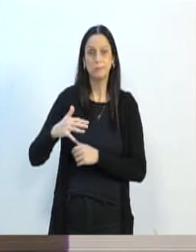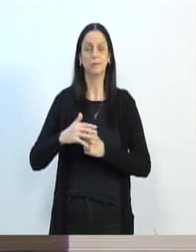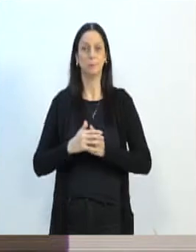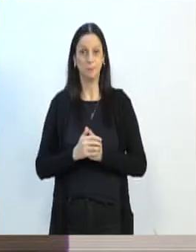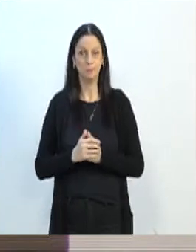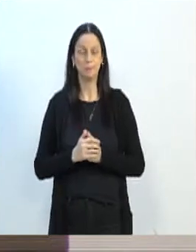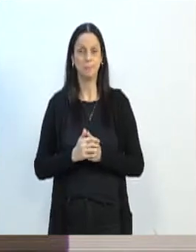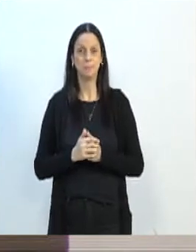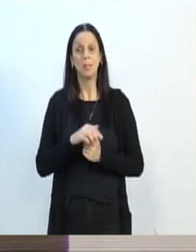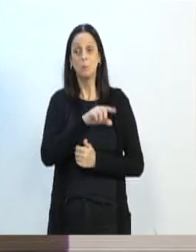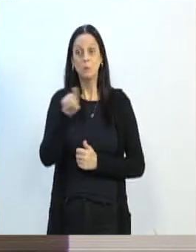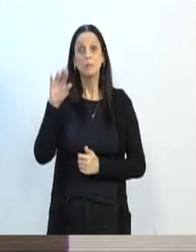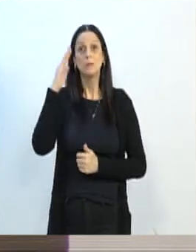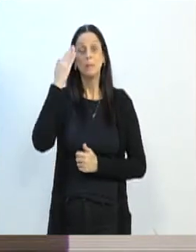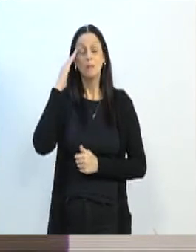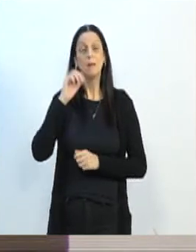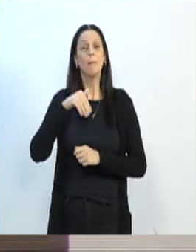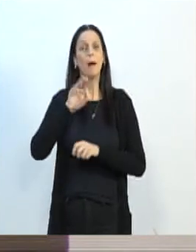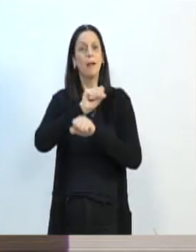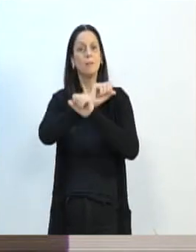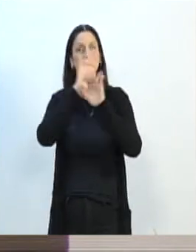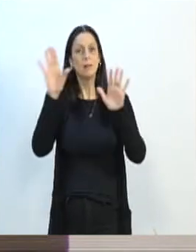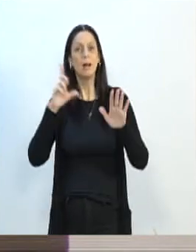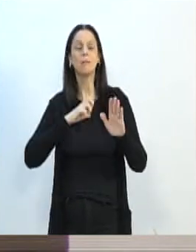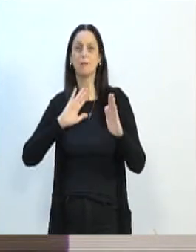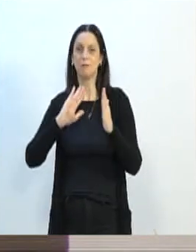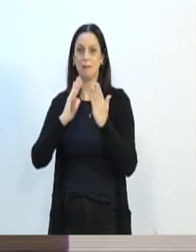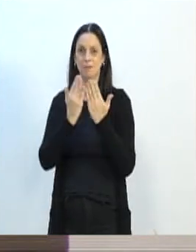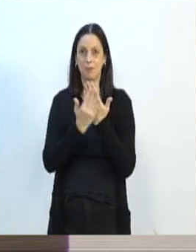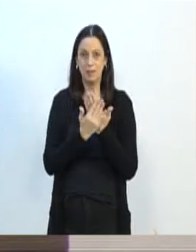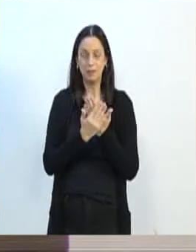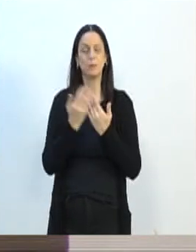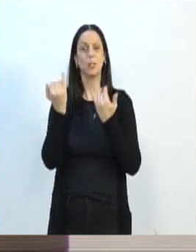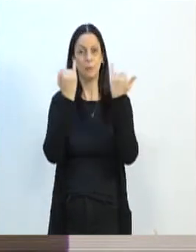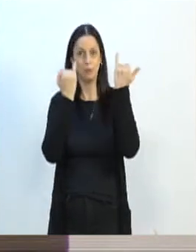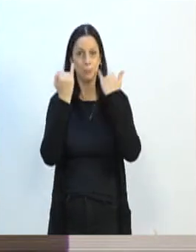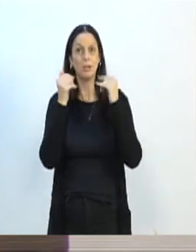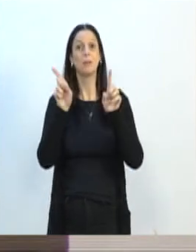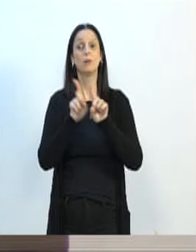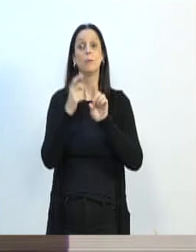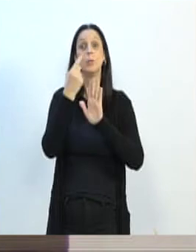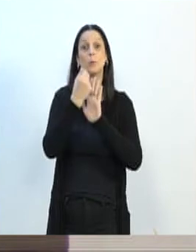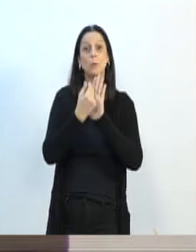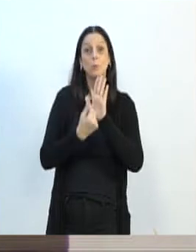anexo, seguem algumas informações importantes, como também o orçamento para a sua execução.